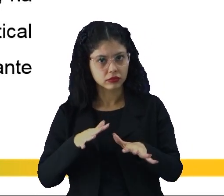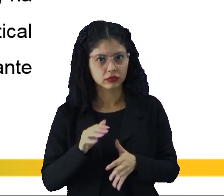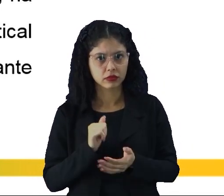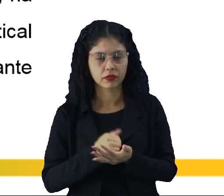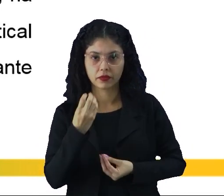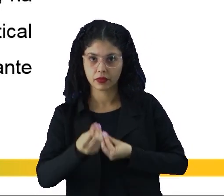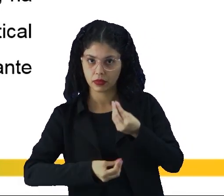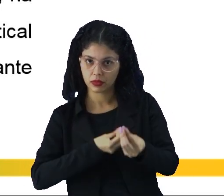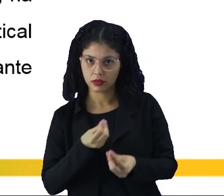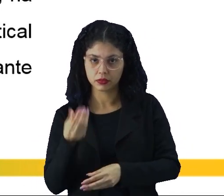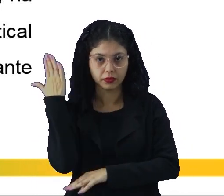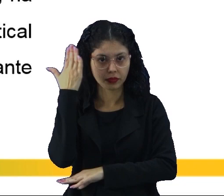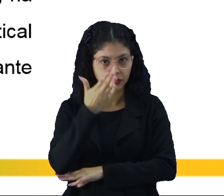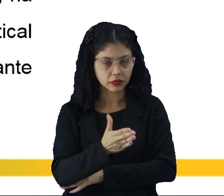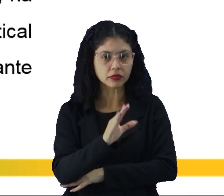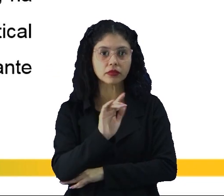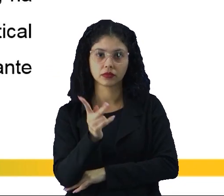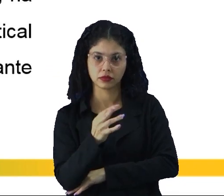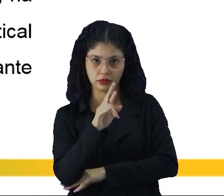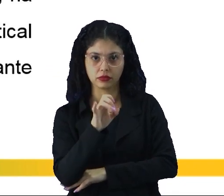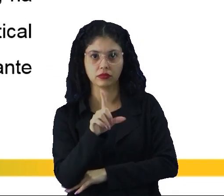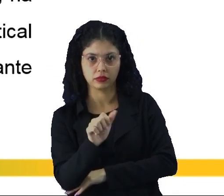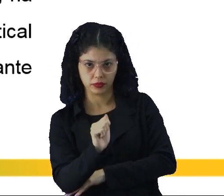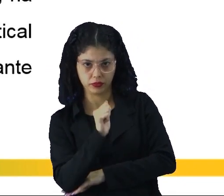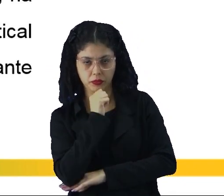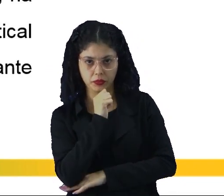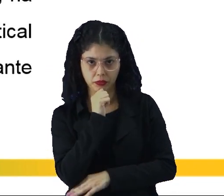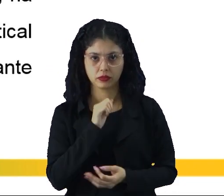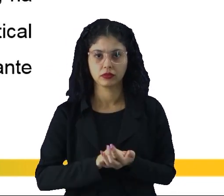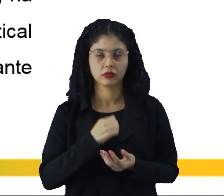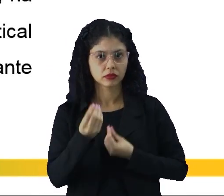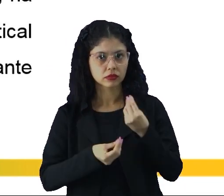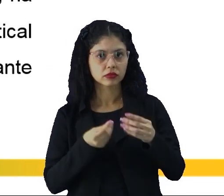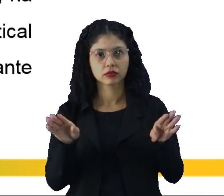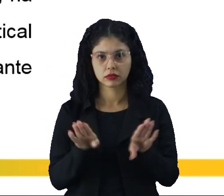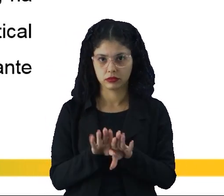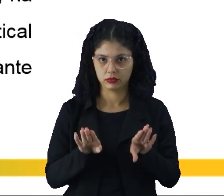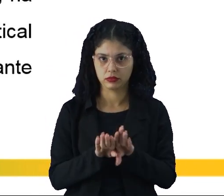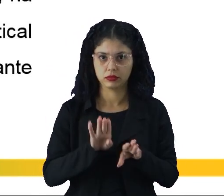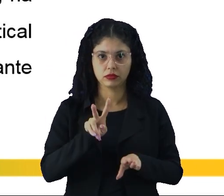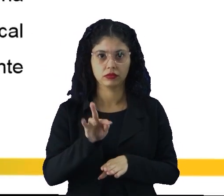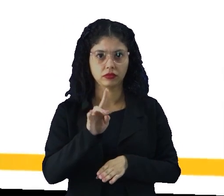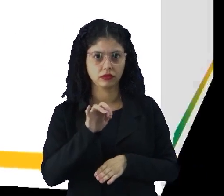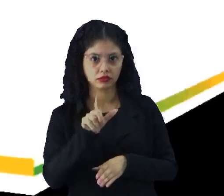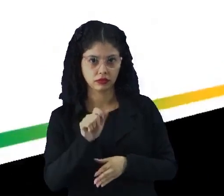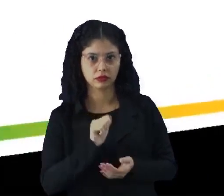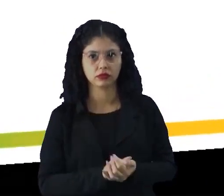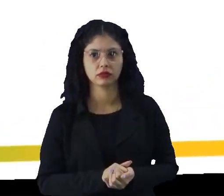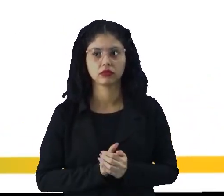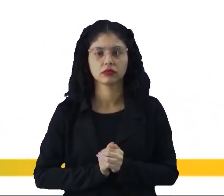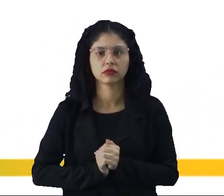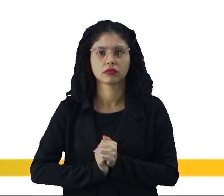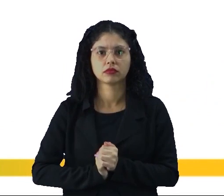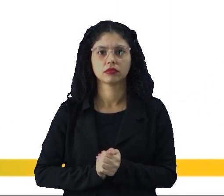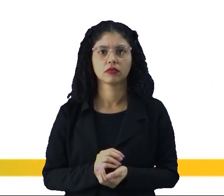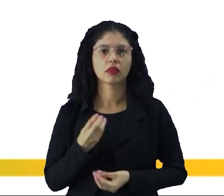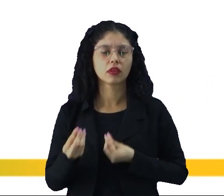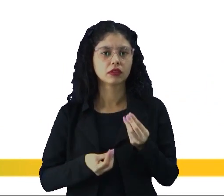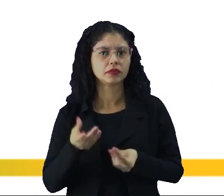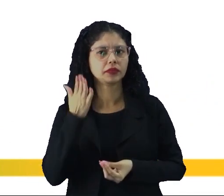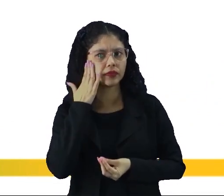movimento tanto na direção horizontal como também na vertical. Para a gente entender